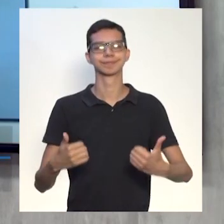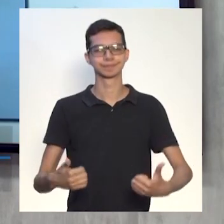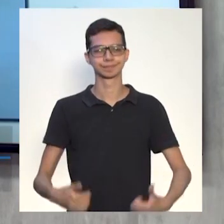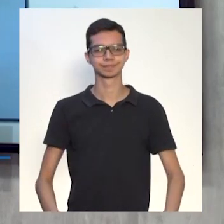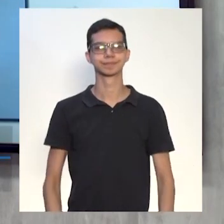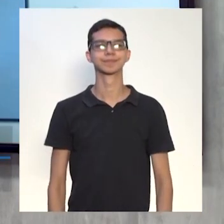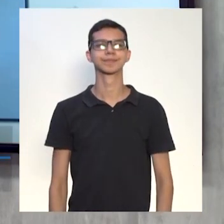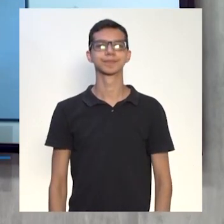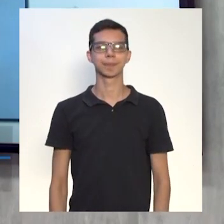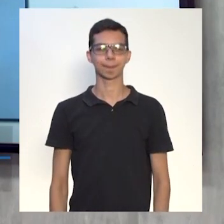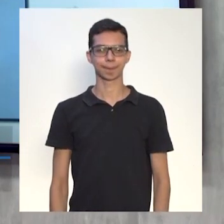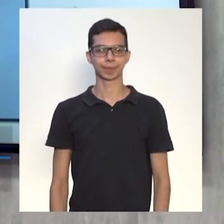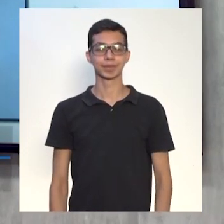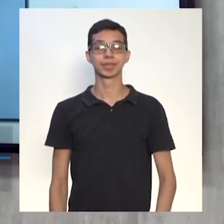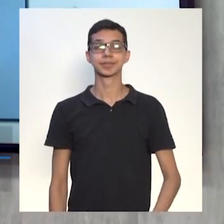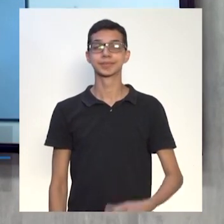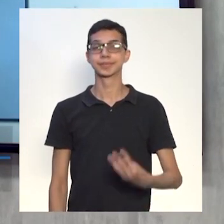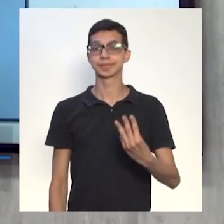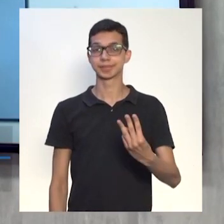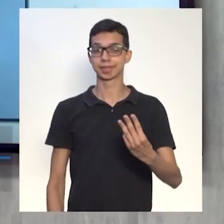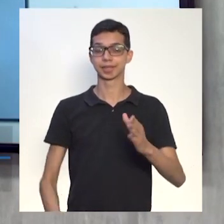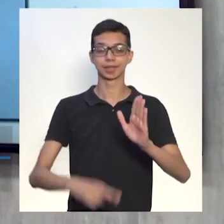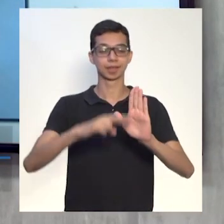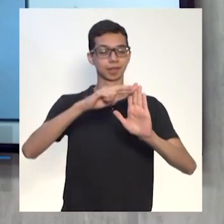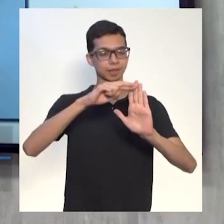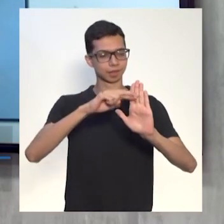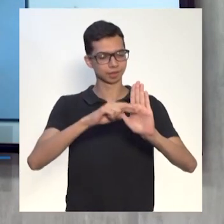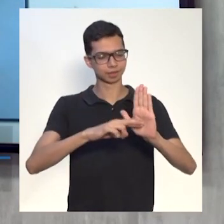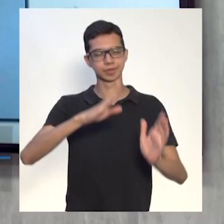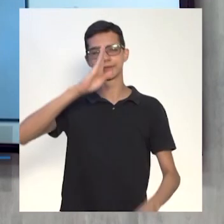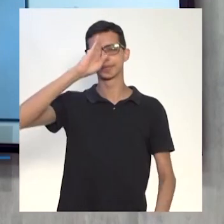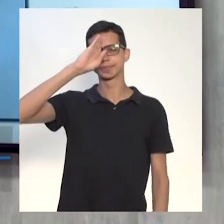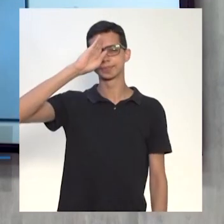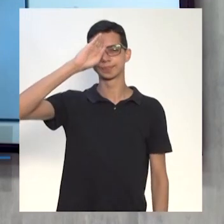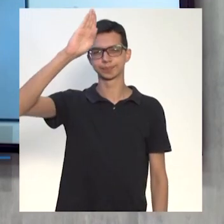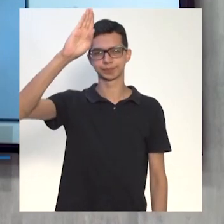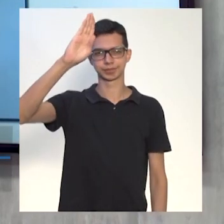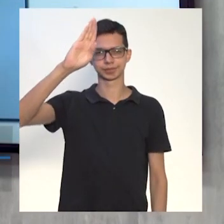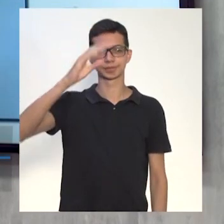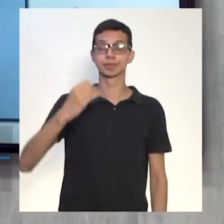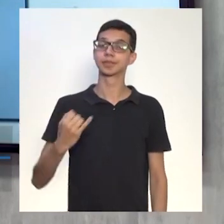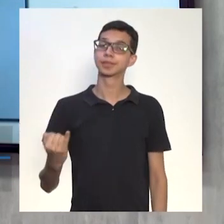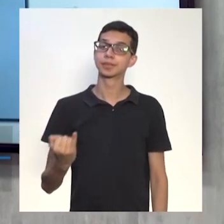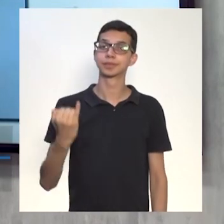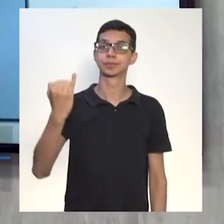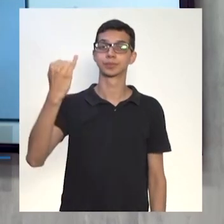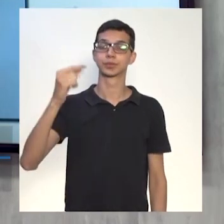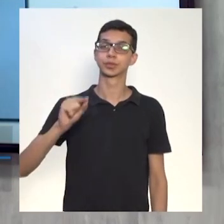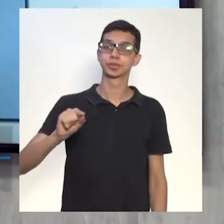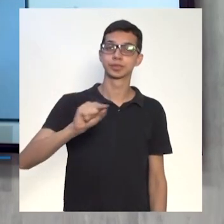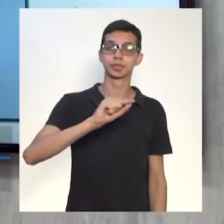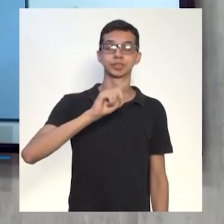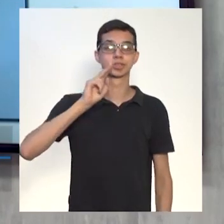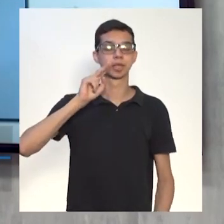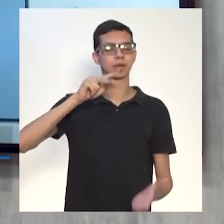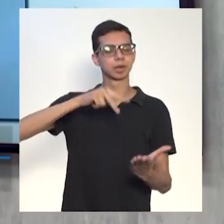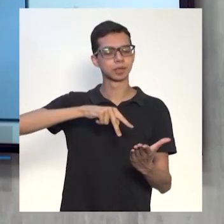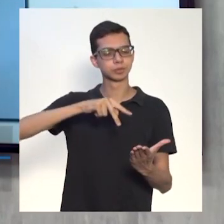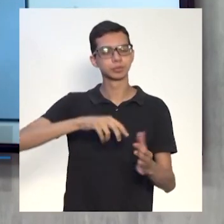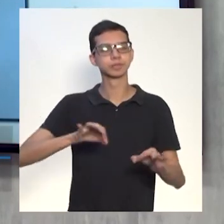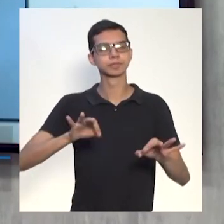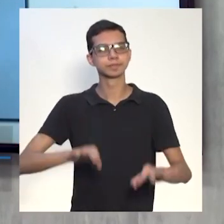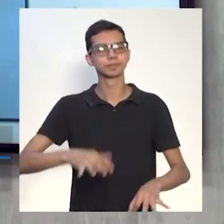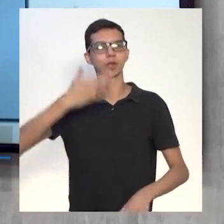nossa teoria, 3 regrinhas fundamentais e importantes com as quais a gente pode ler adequadamente e compreender